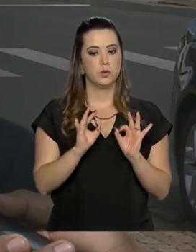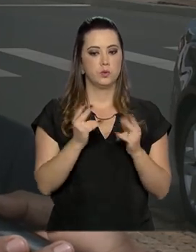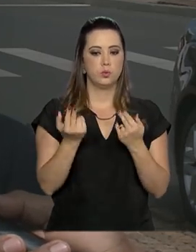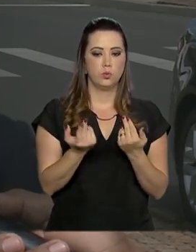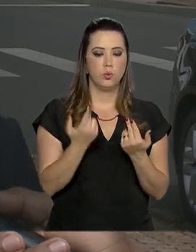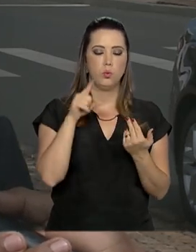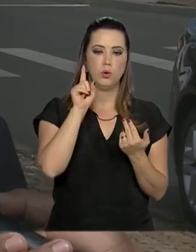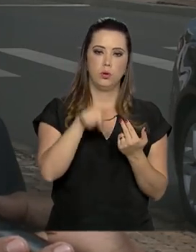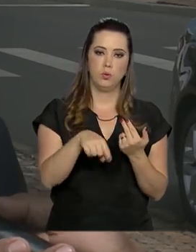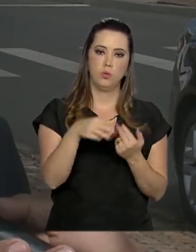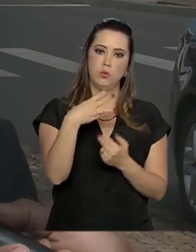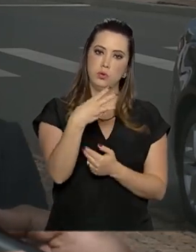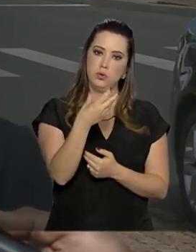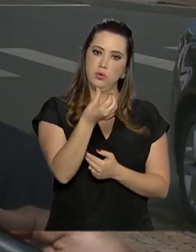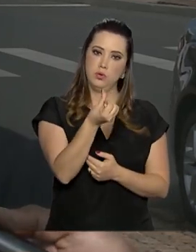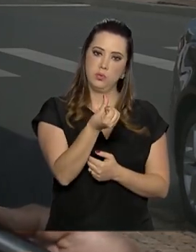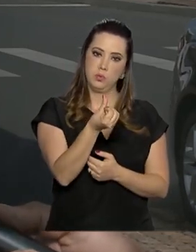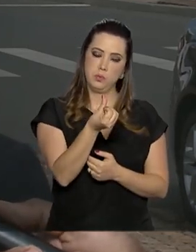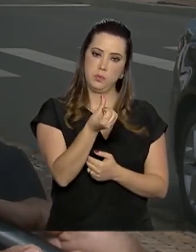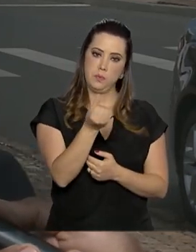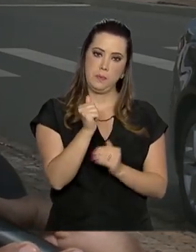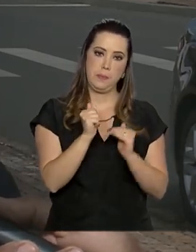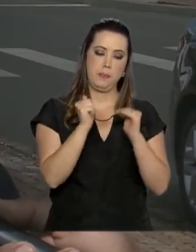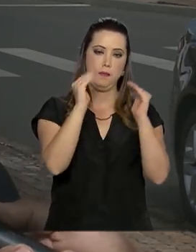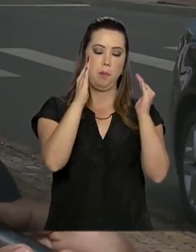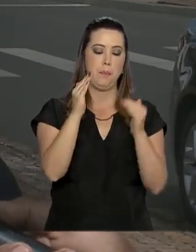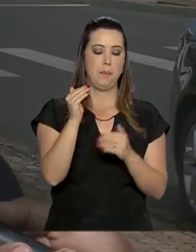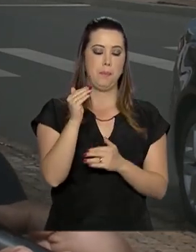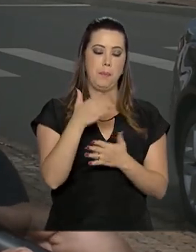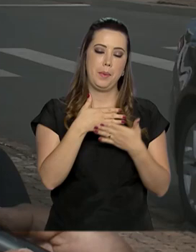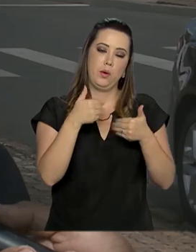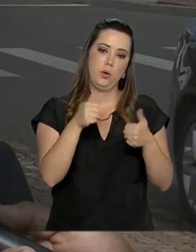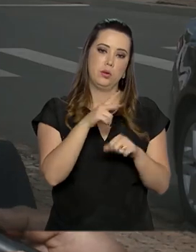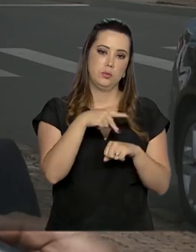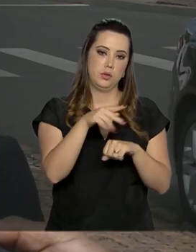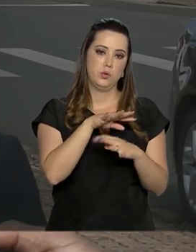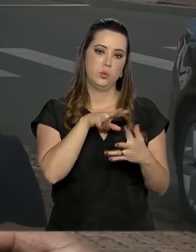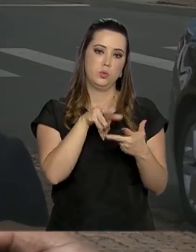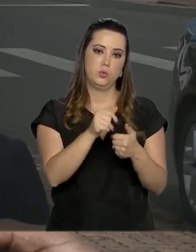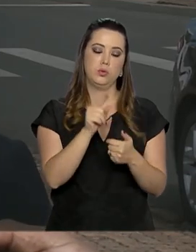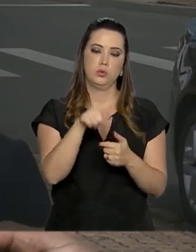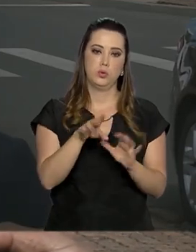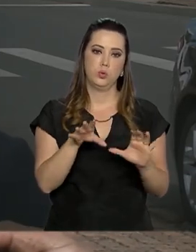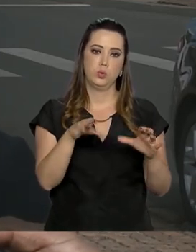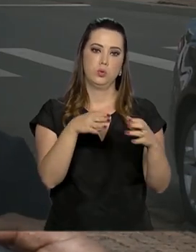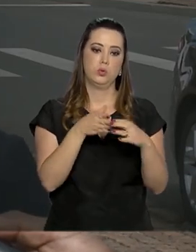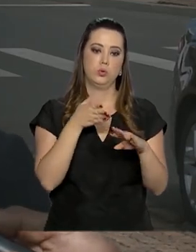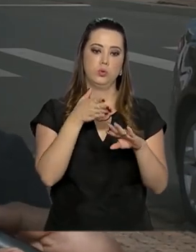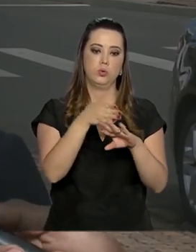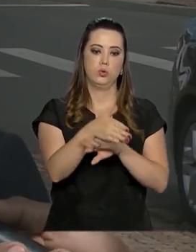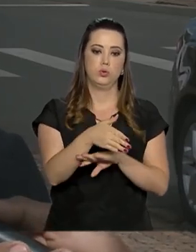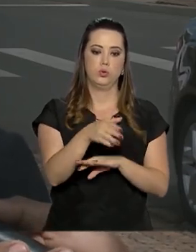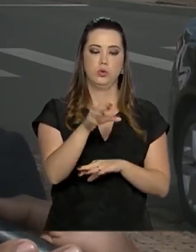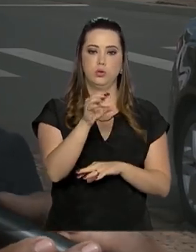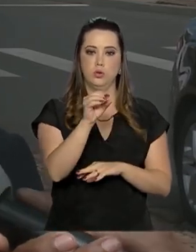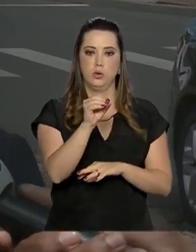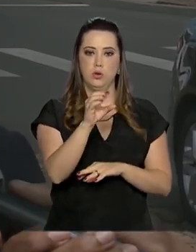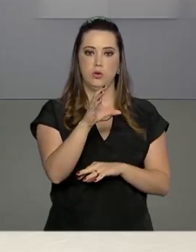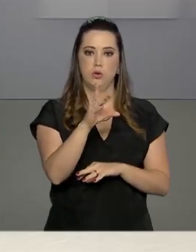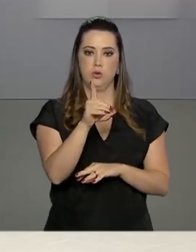padrão dos 36 maiores e melhores países do mundo que seus países membros da